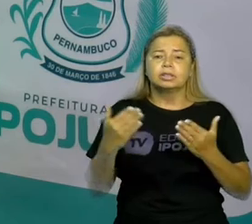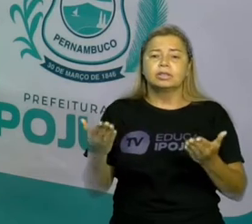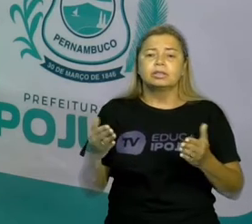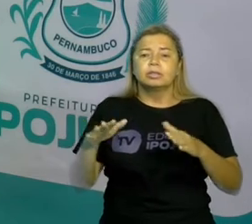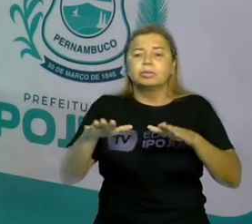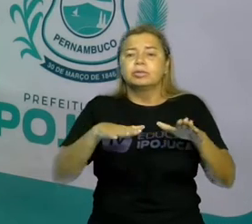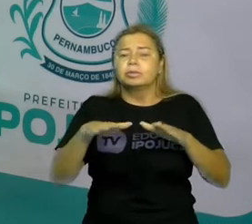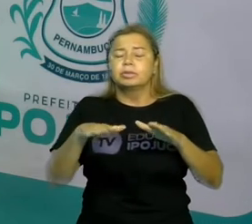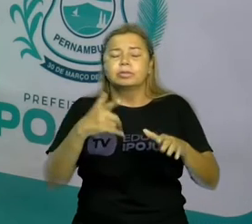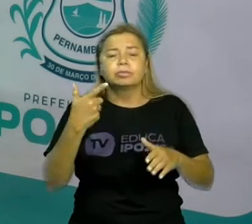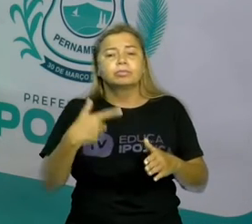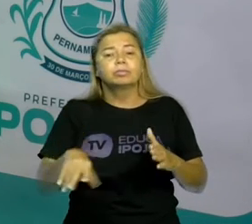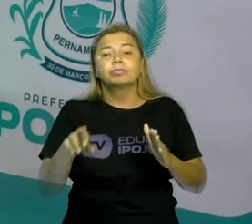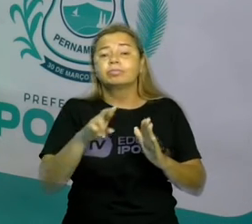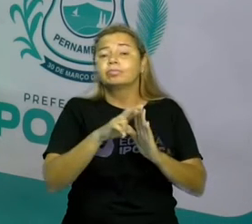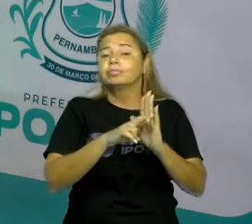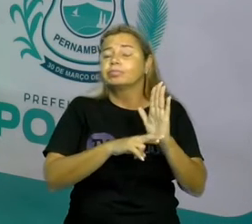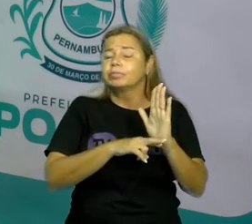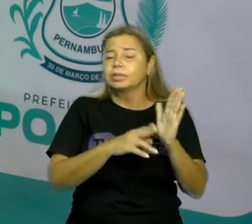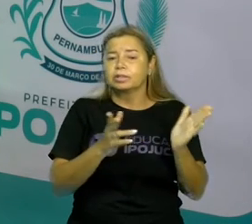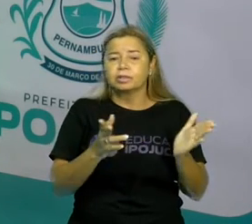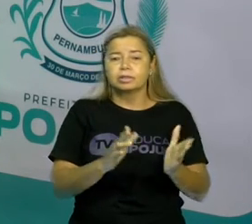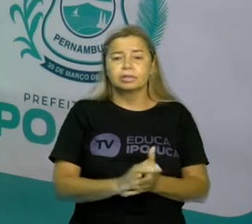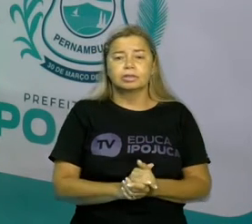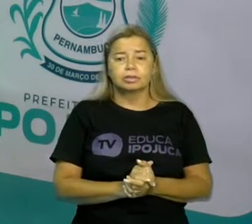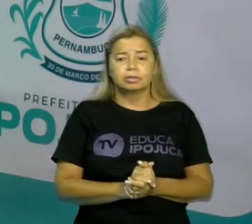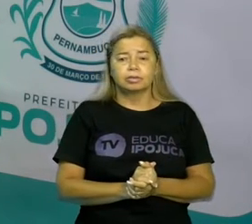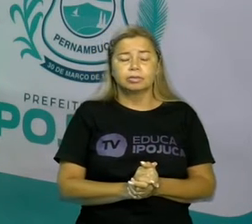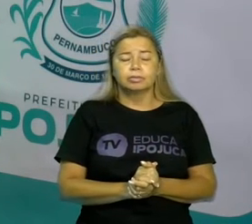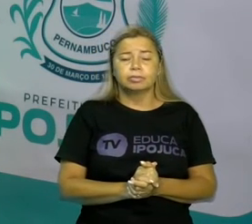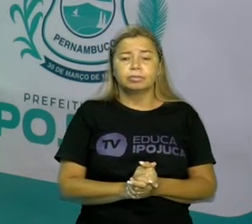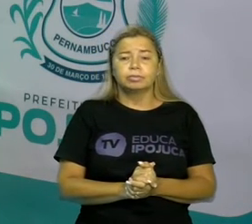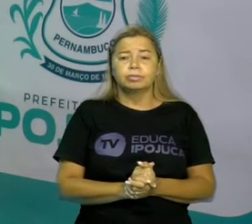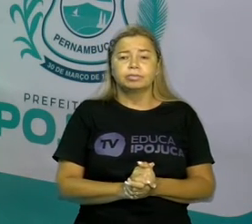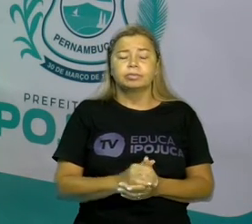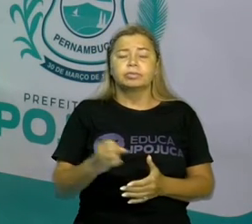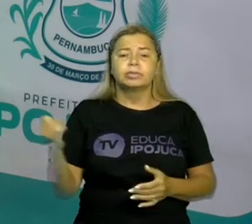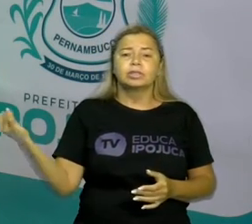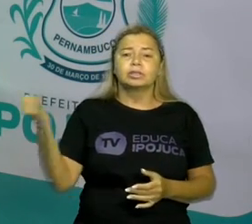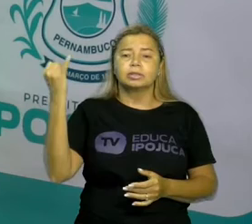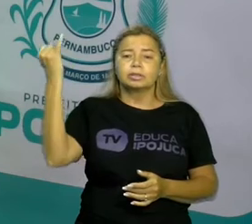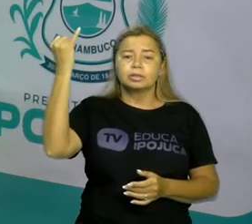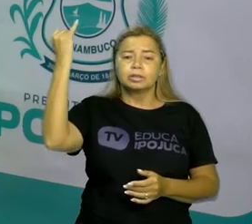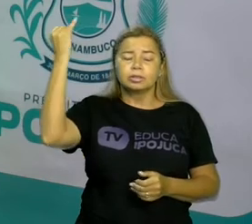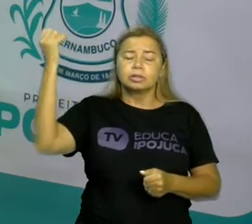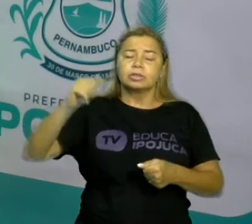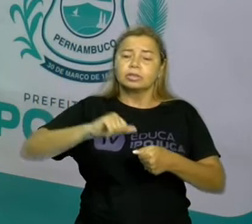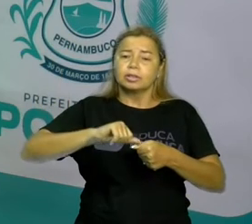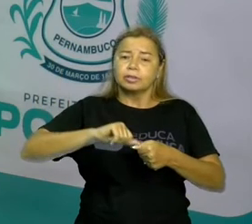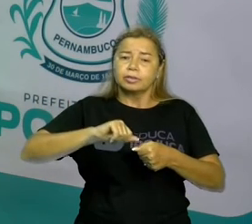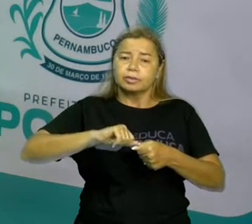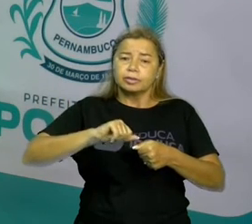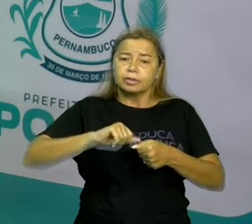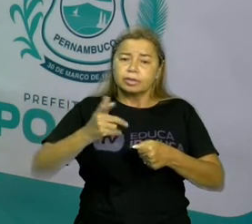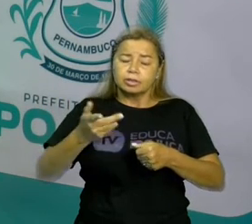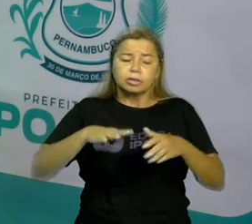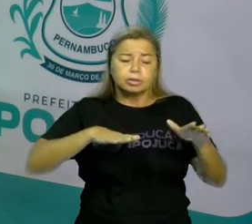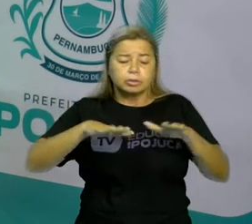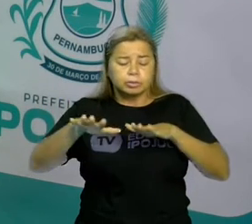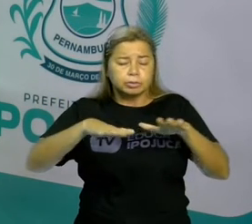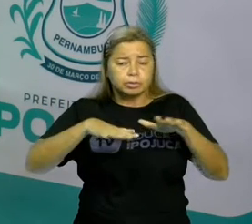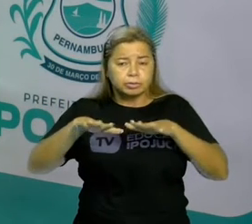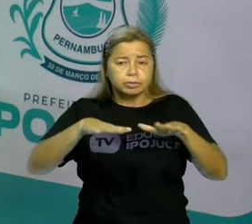existe uma regra determinada o importante é fazer um percurso da